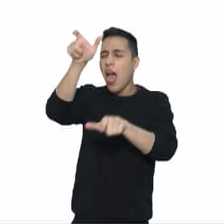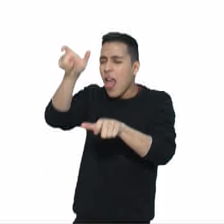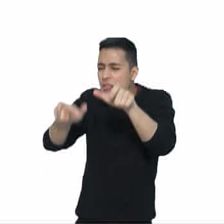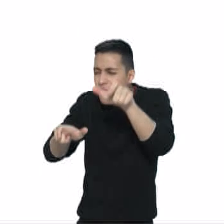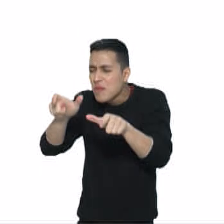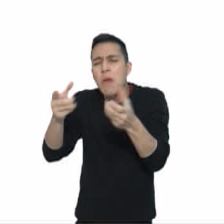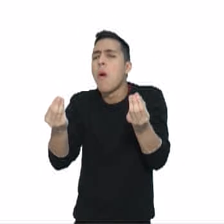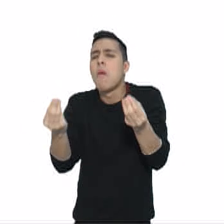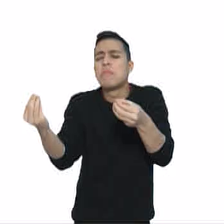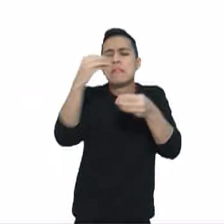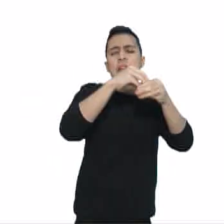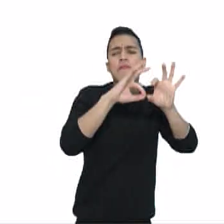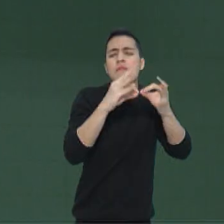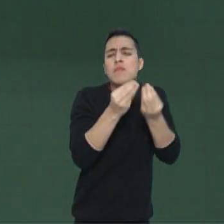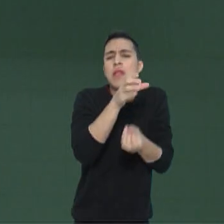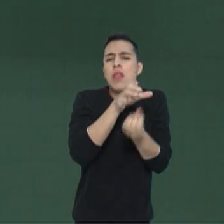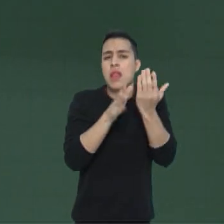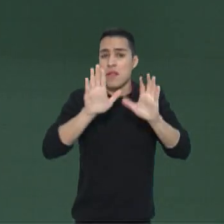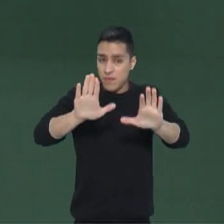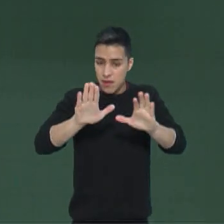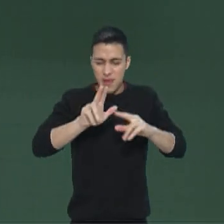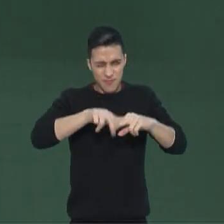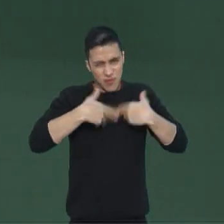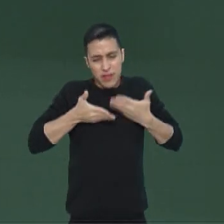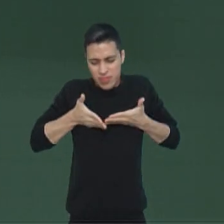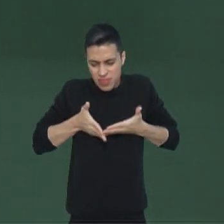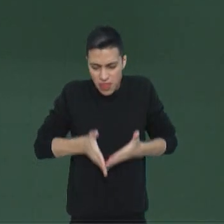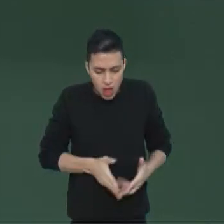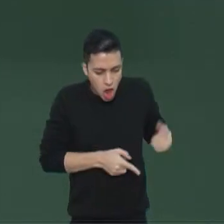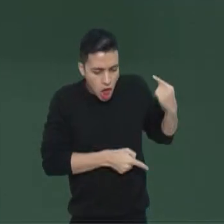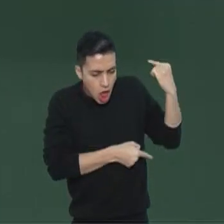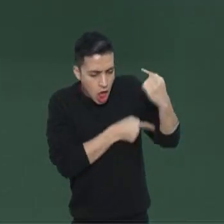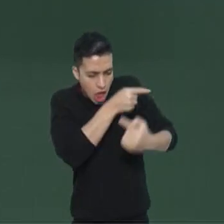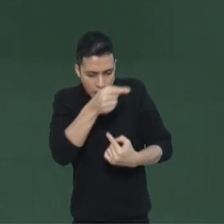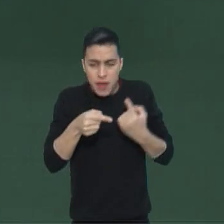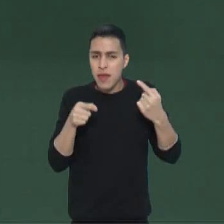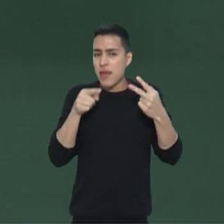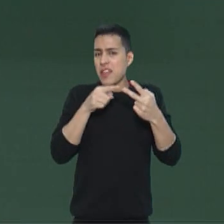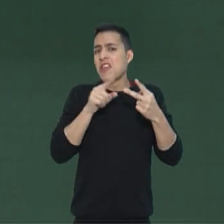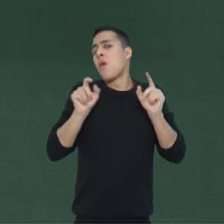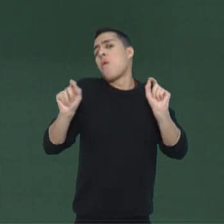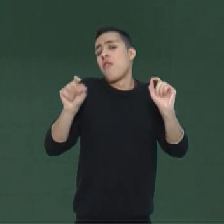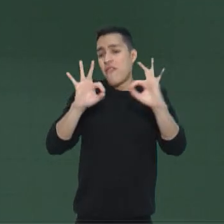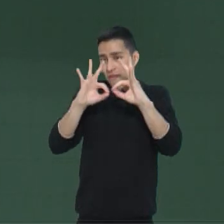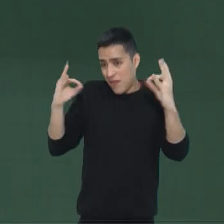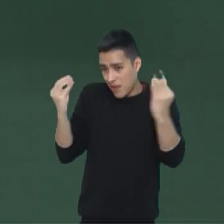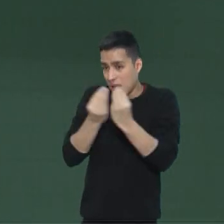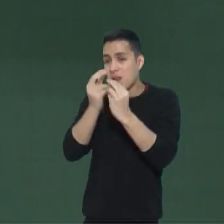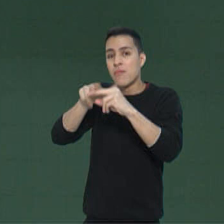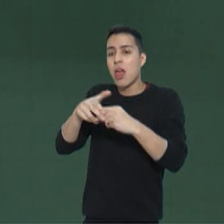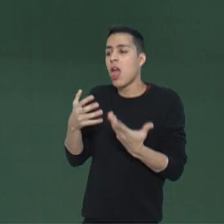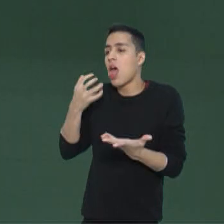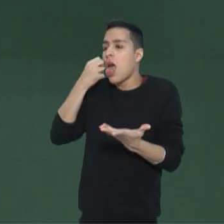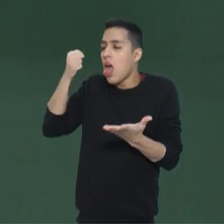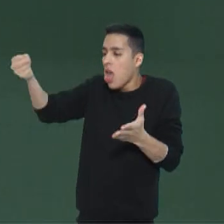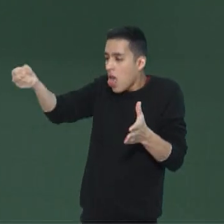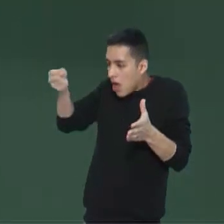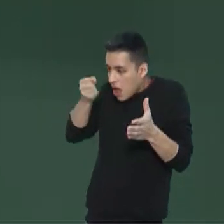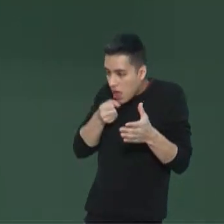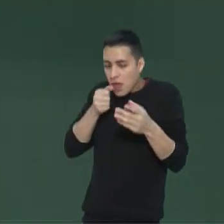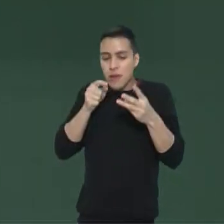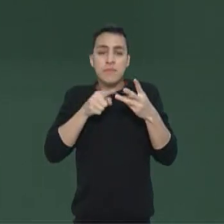família de que maneira? Lógico, através do nascimento, poderiam fazer parte de uma família pela adoção